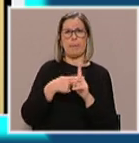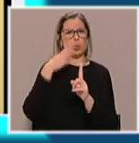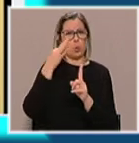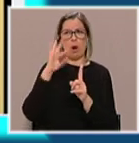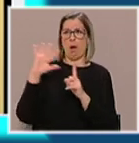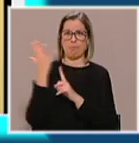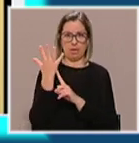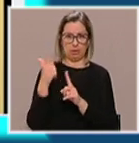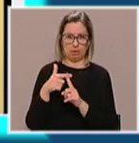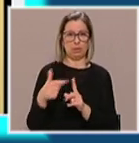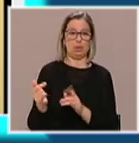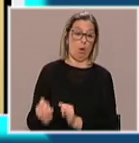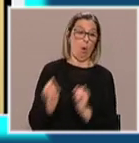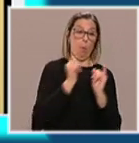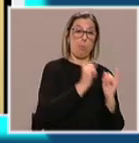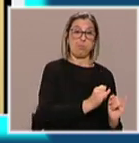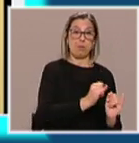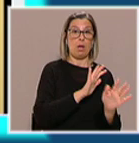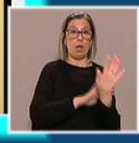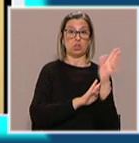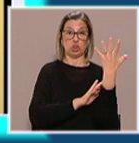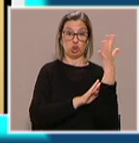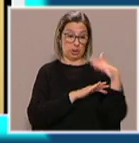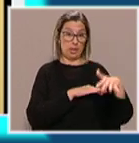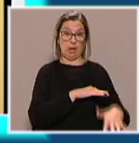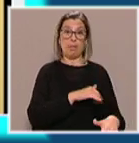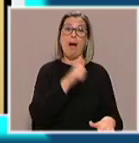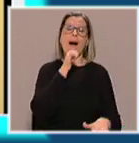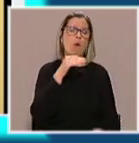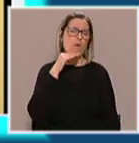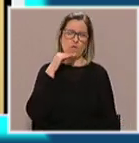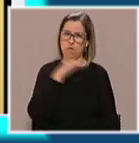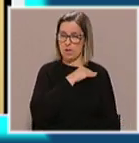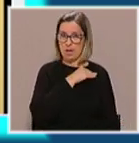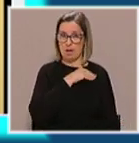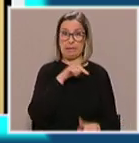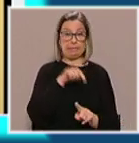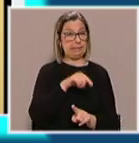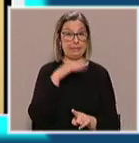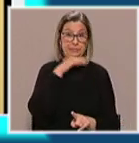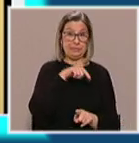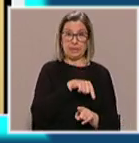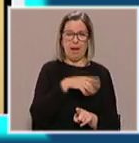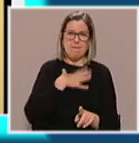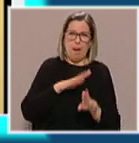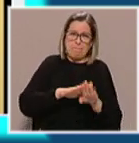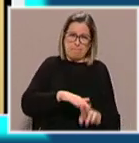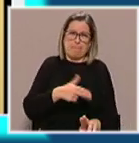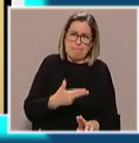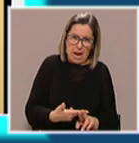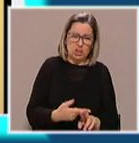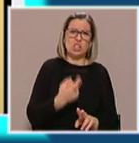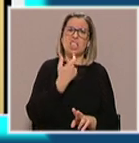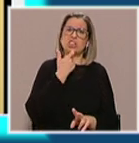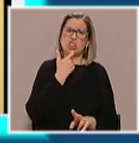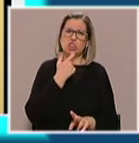ambiente. Na tina onde tenho a minha mão esquerda colocamos água fria. Neste caso, colocamos também gelo